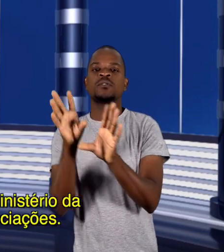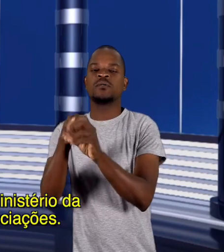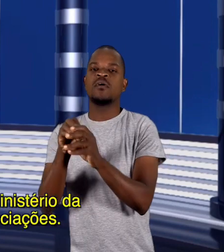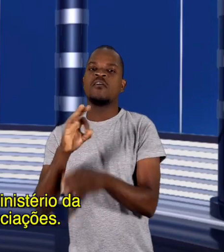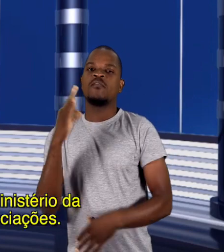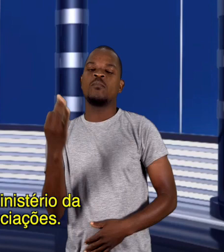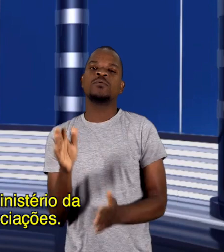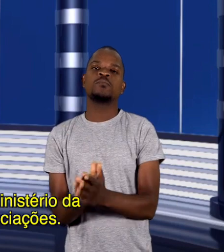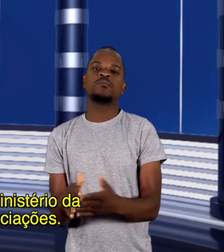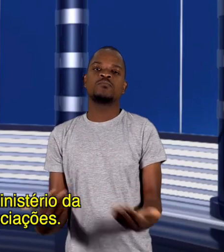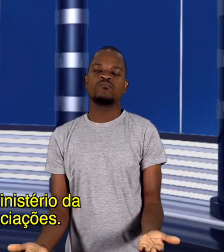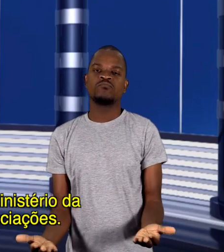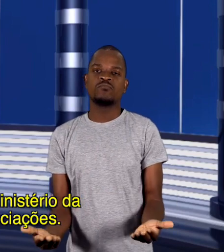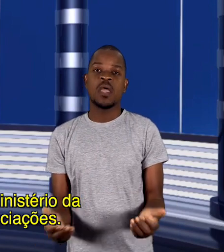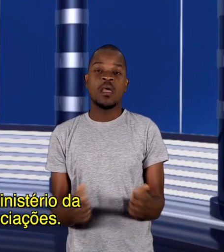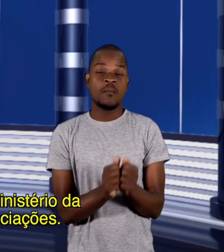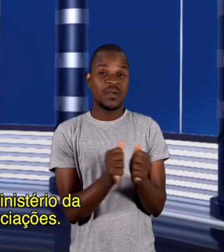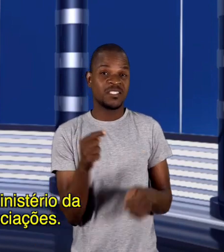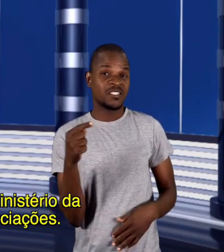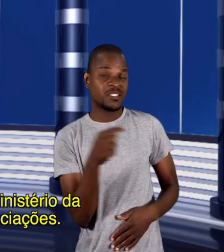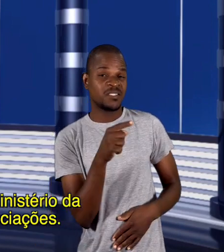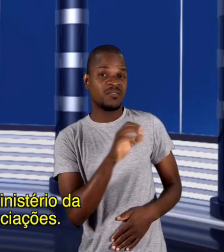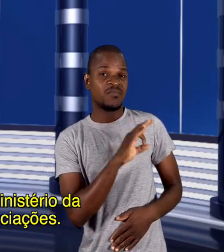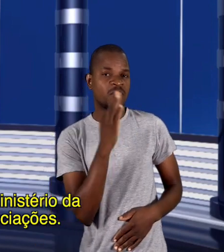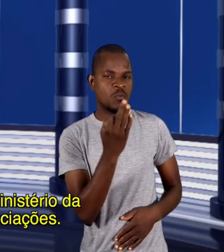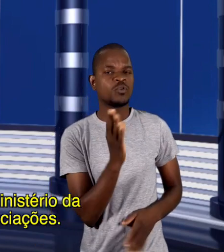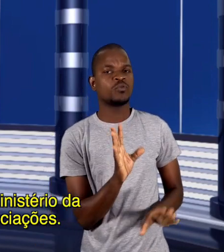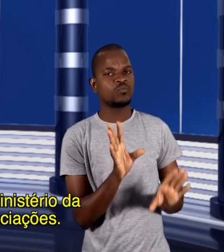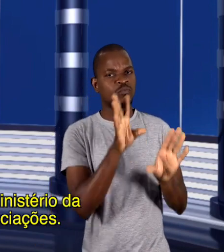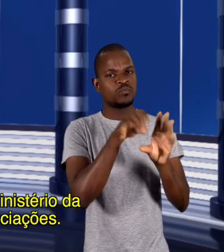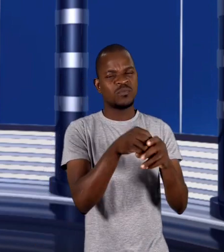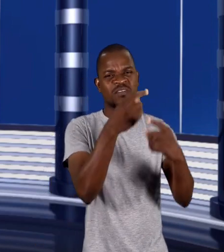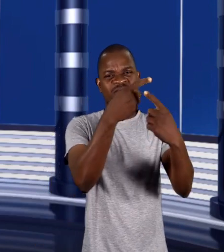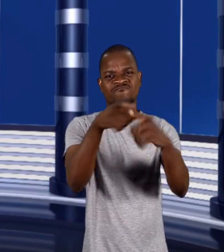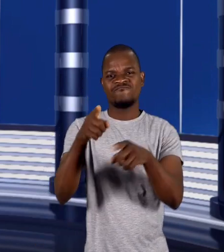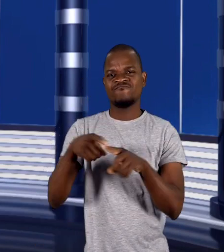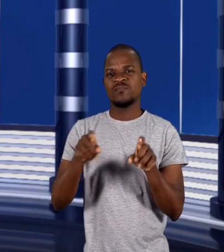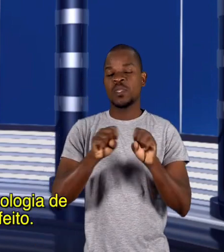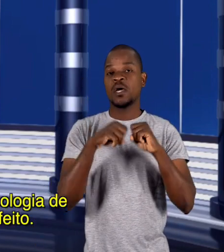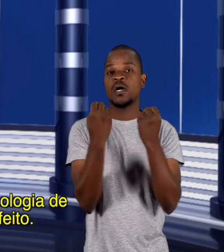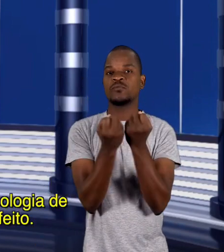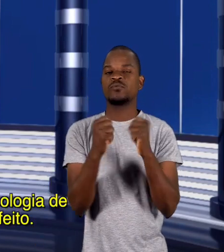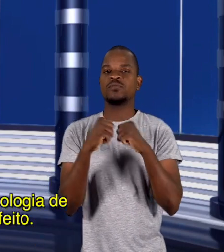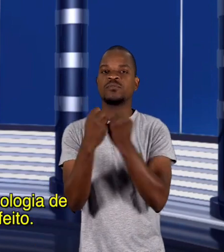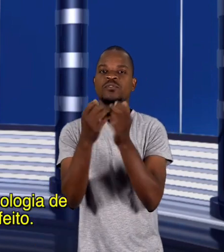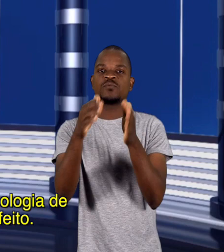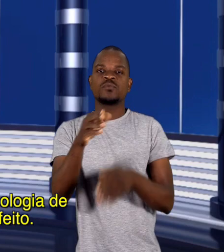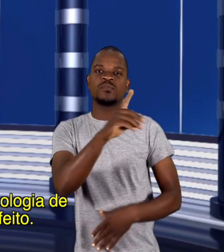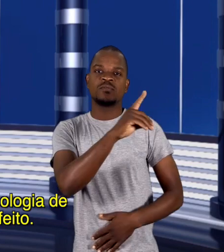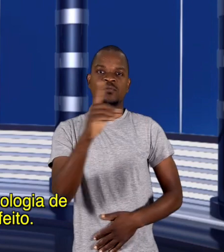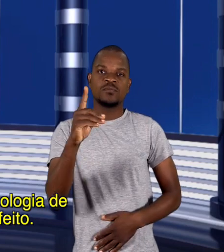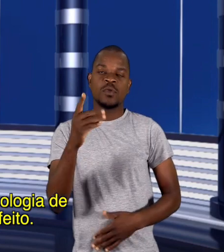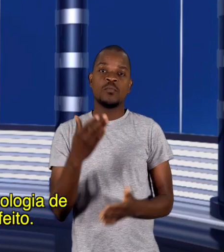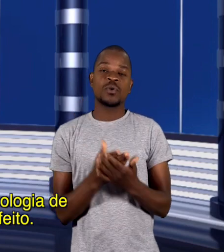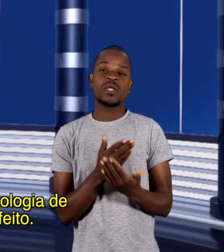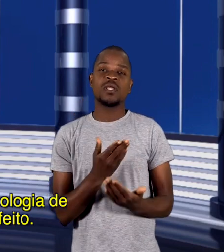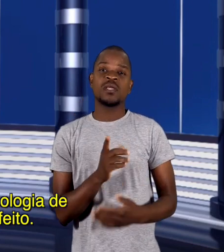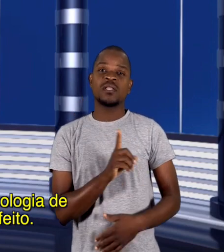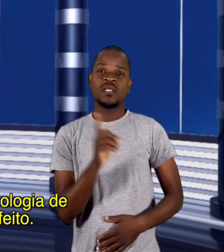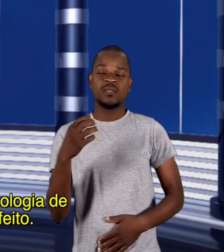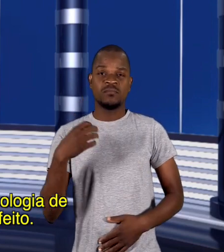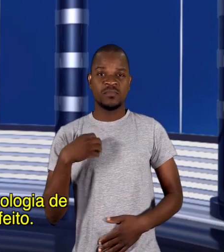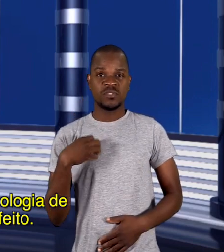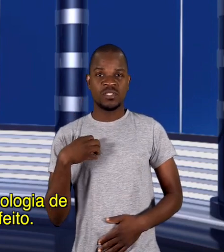que não é possível o Ministério de Saúde envolver todas as associações mas através do FAMODE o FAMODE